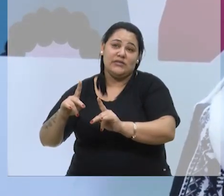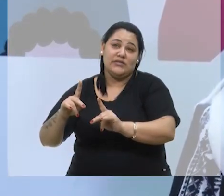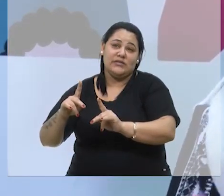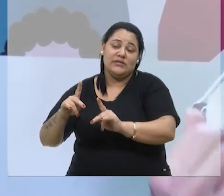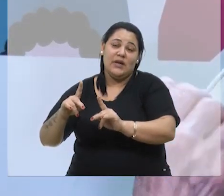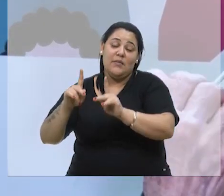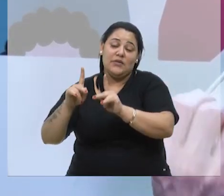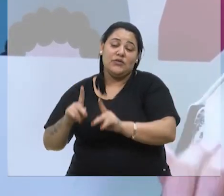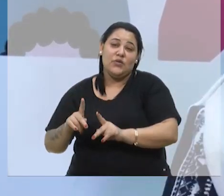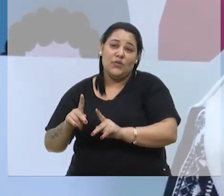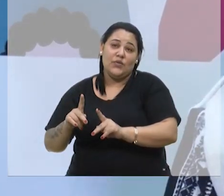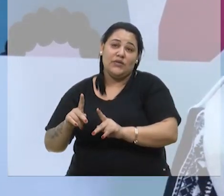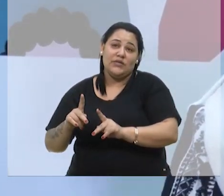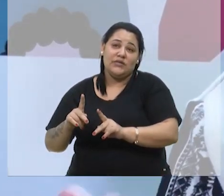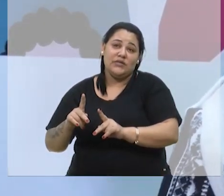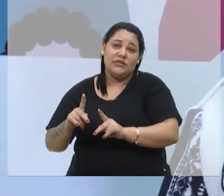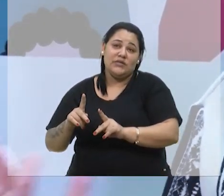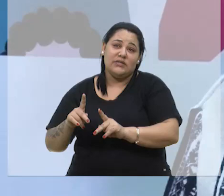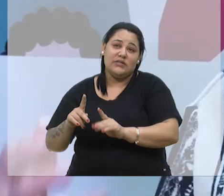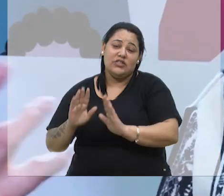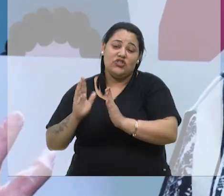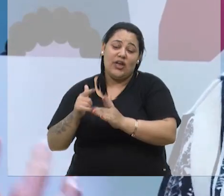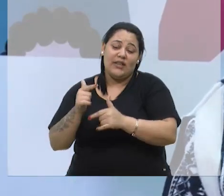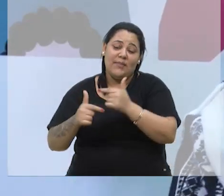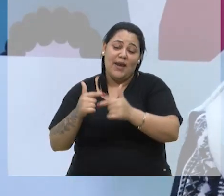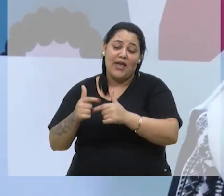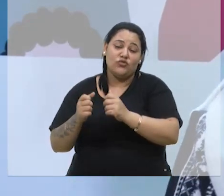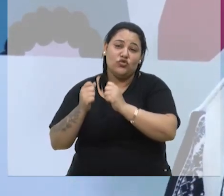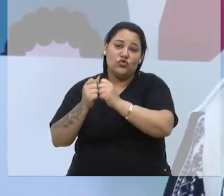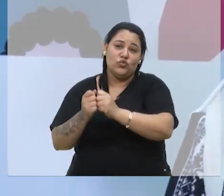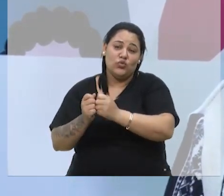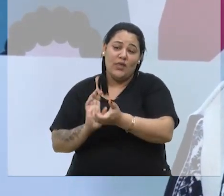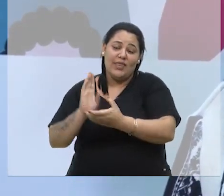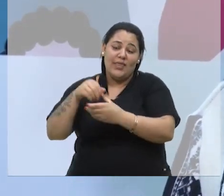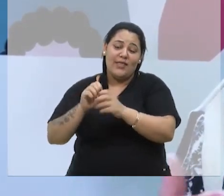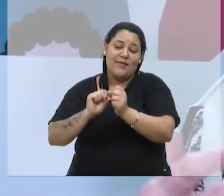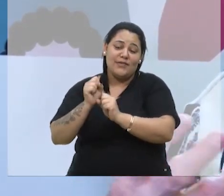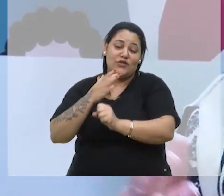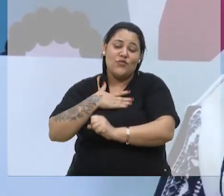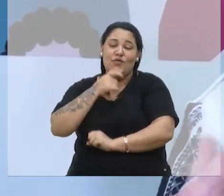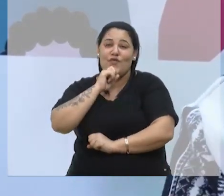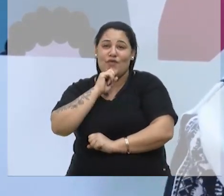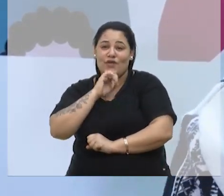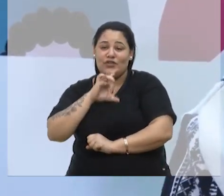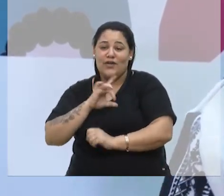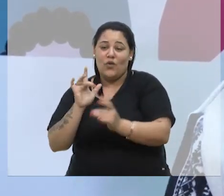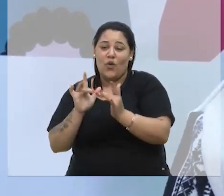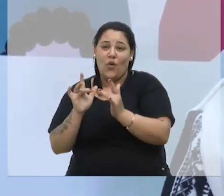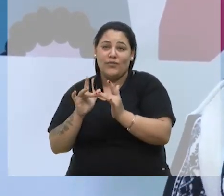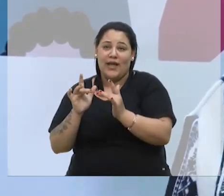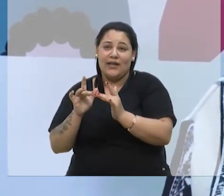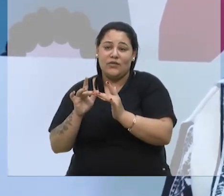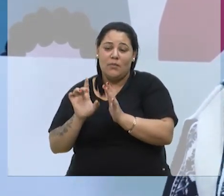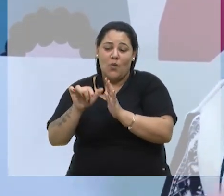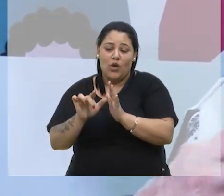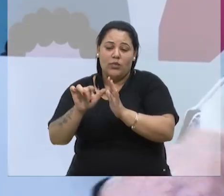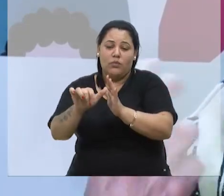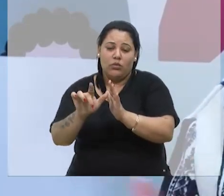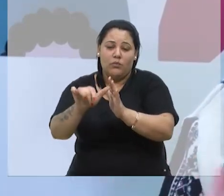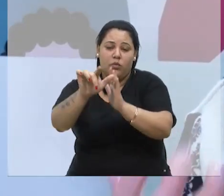alguma narrativa ou organizar um poema, elas não iam conseguir. É esse o problema. Então, eu acho que a leitura